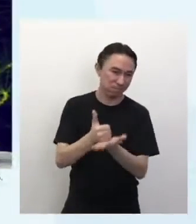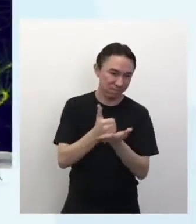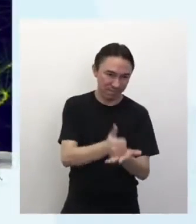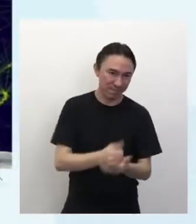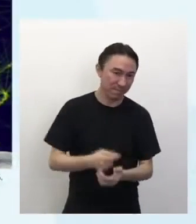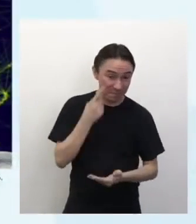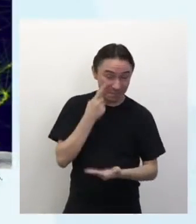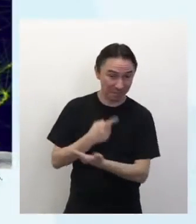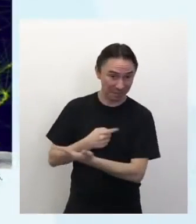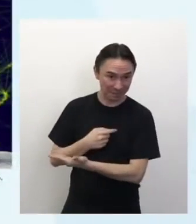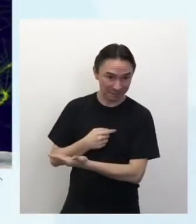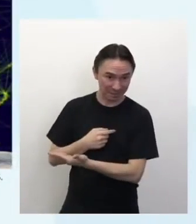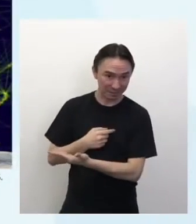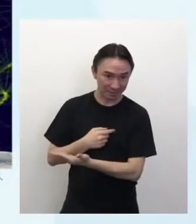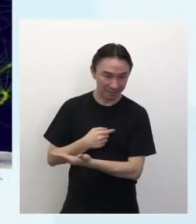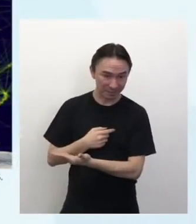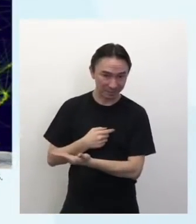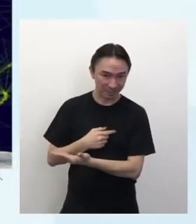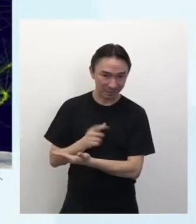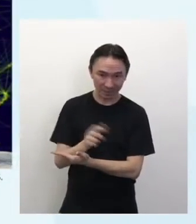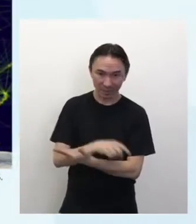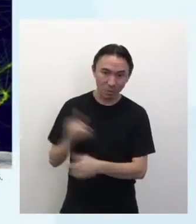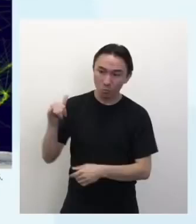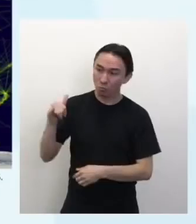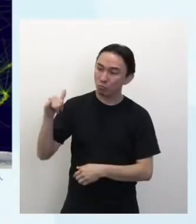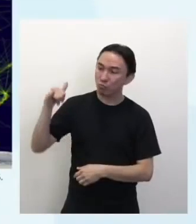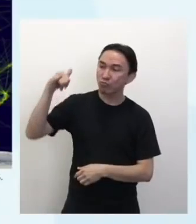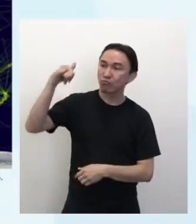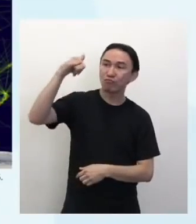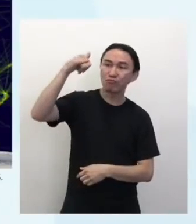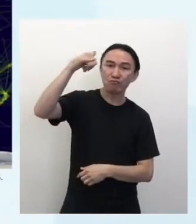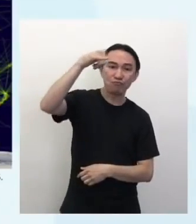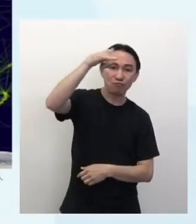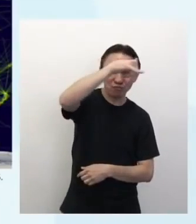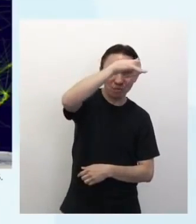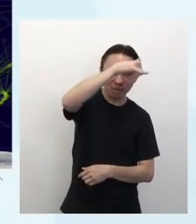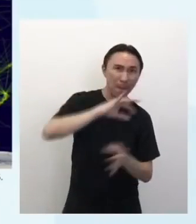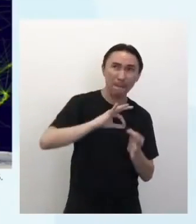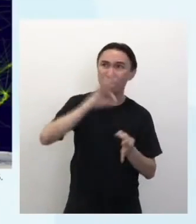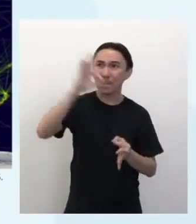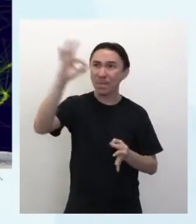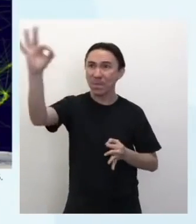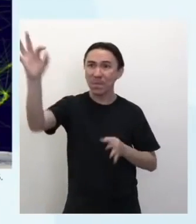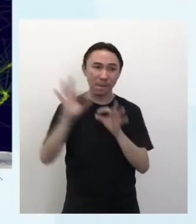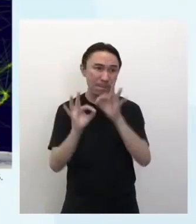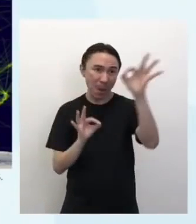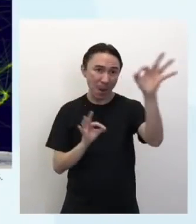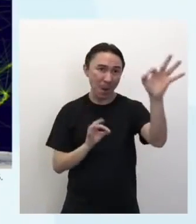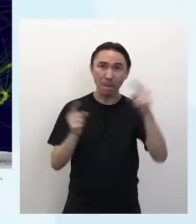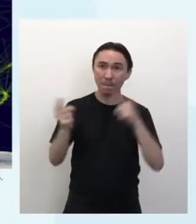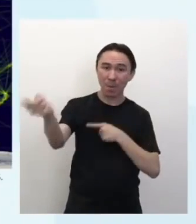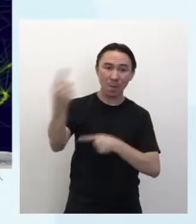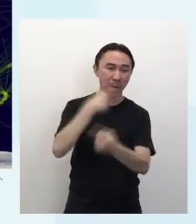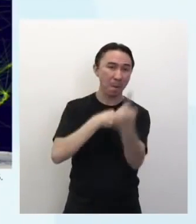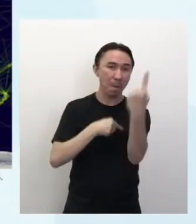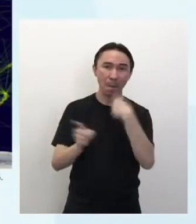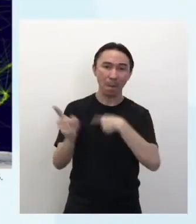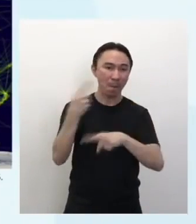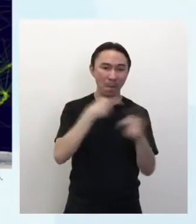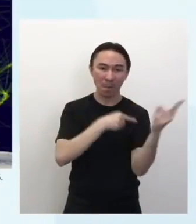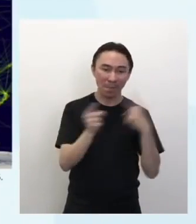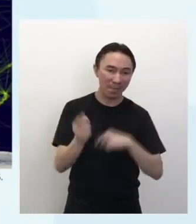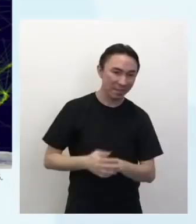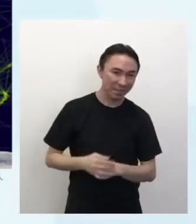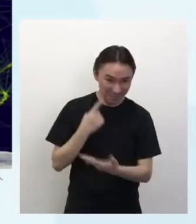acabando, né? O mapa das rotas aéreas comerciais, que é o fluxo de pessoas. Vejam aí, né, as linhas verdes, né, o